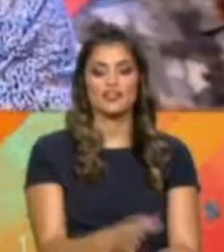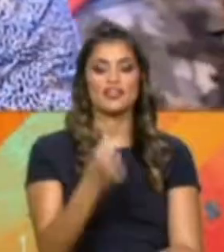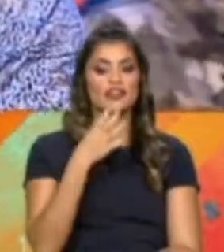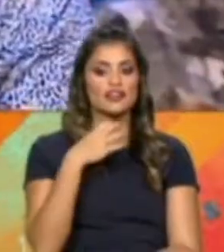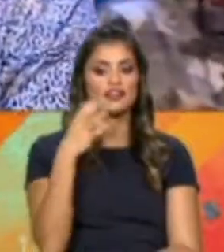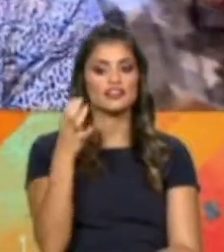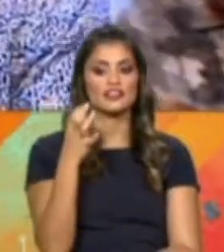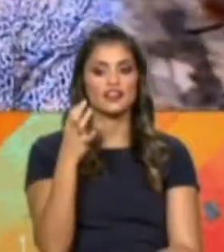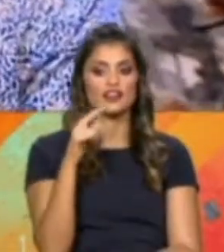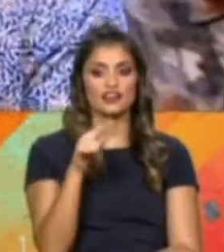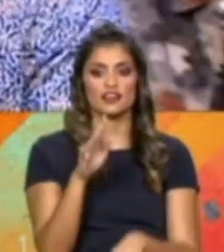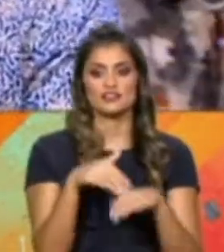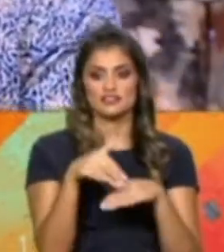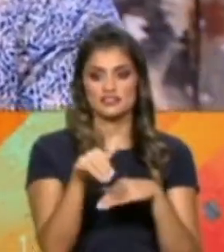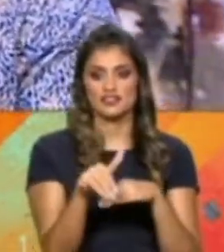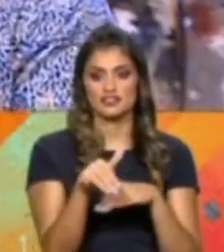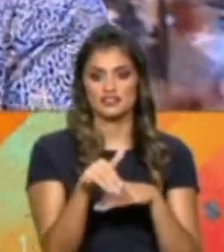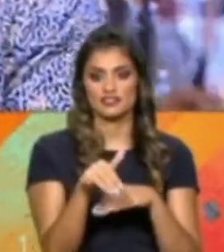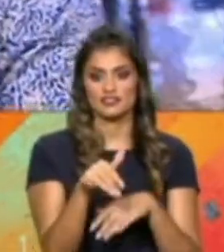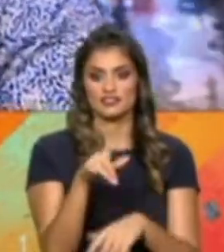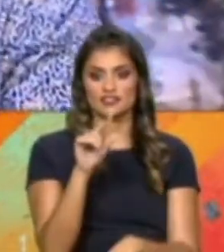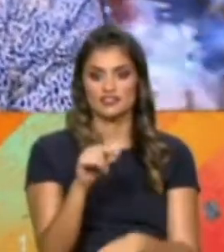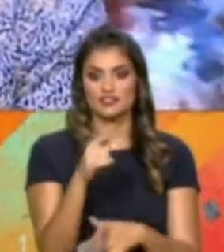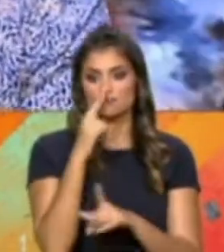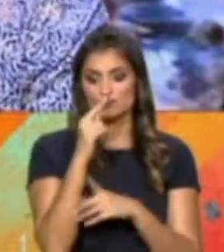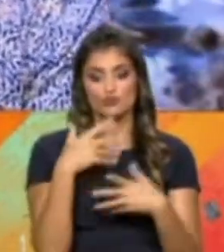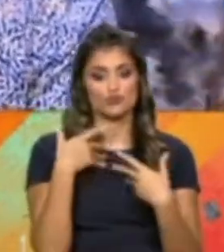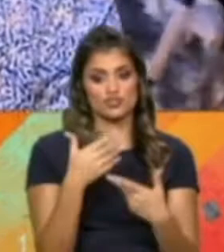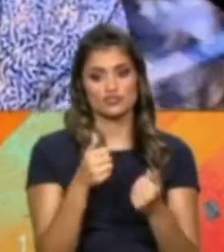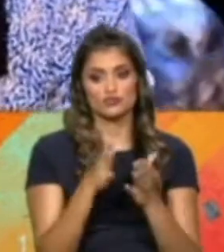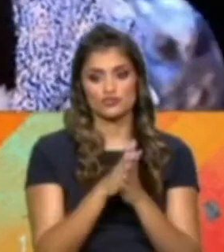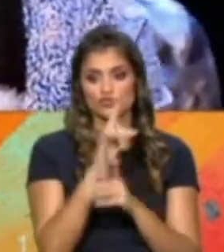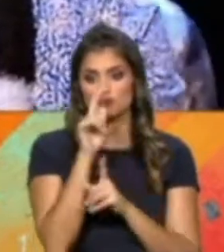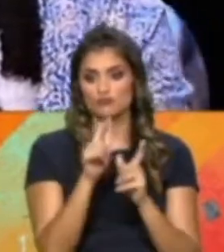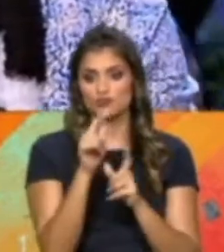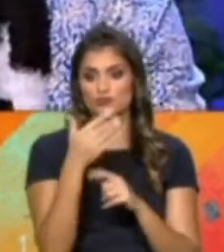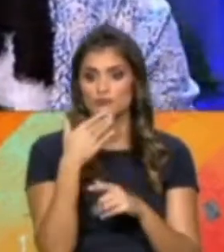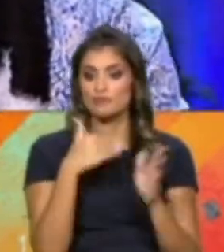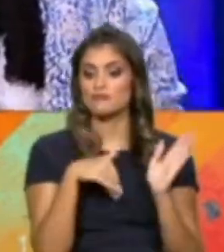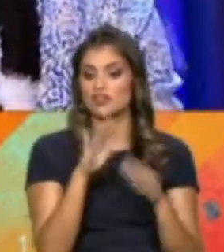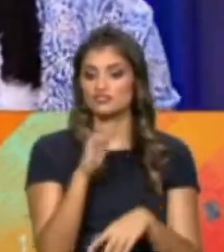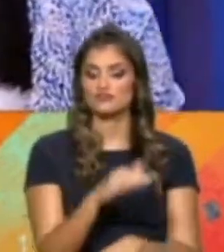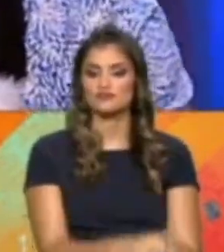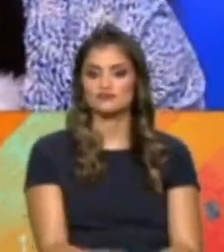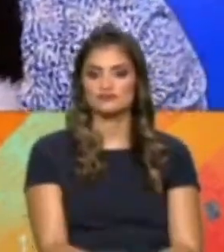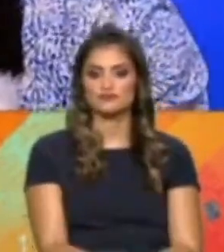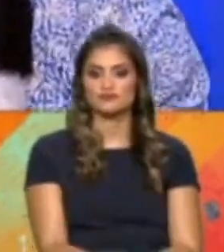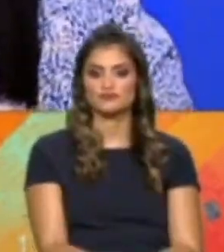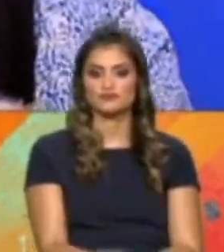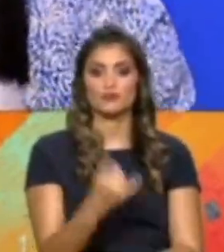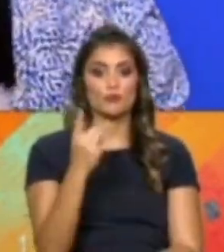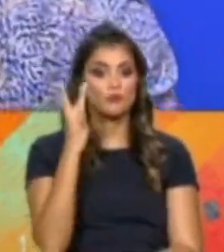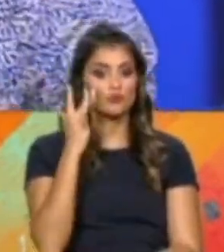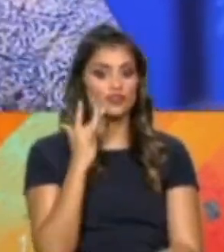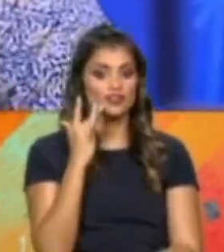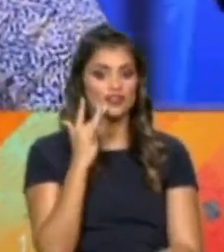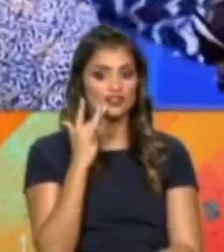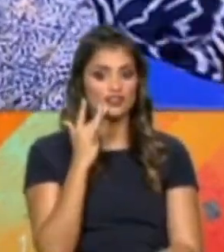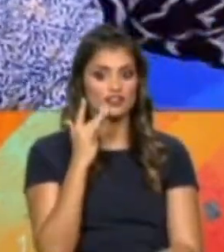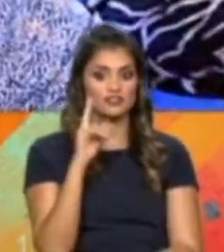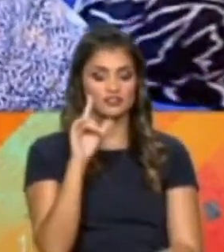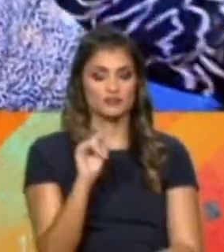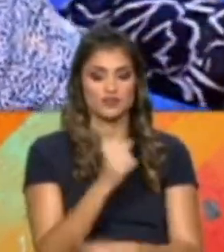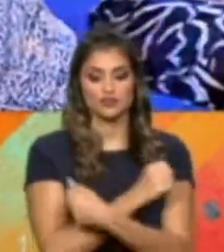Grita, dança e balança, ninguém se cansa e toda a gente pede mais. Tenho uma morena presa nos